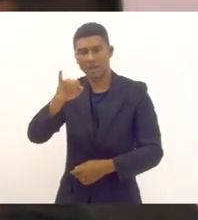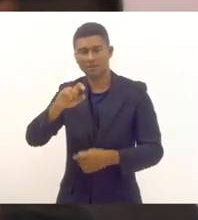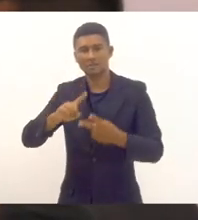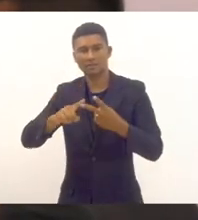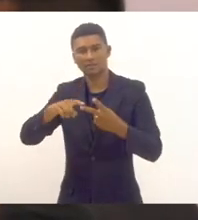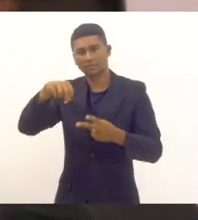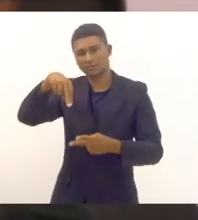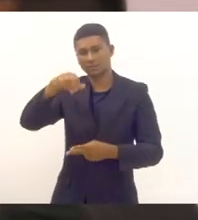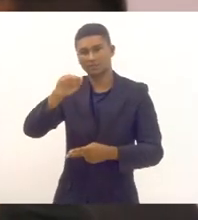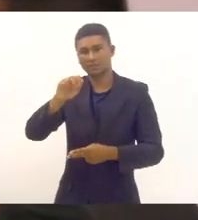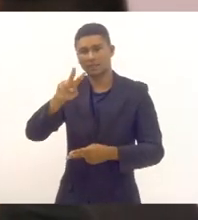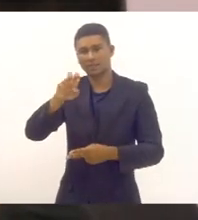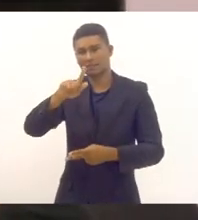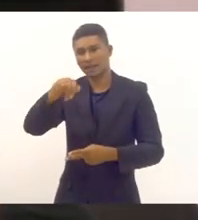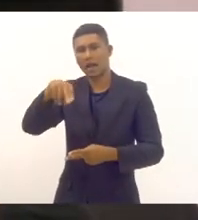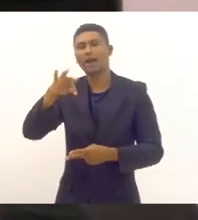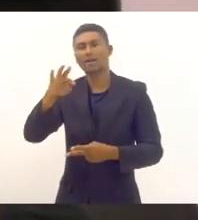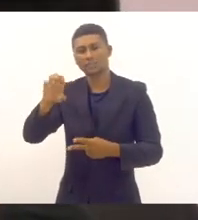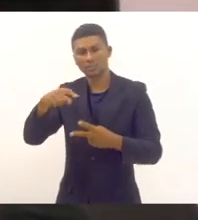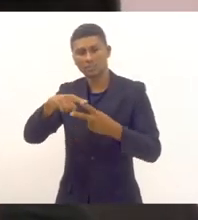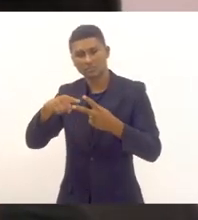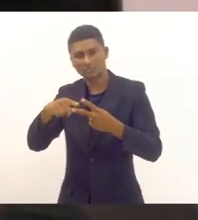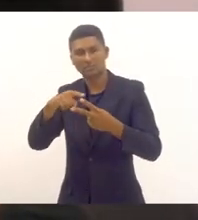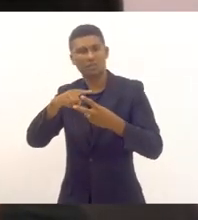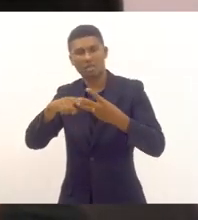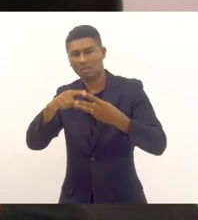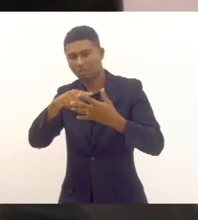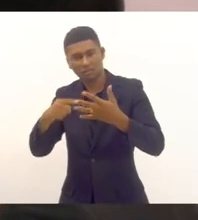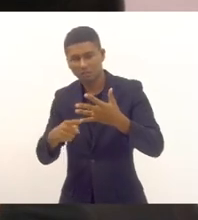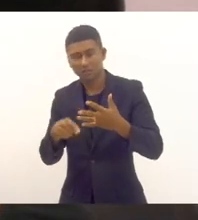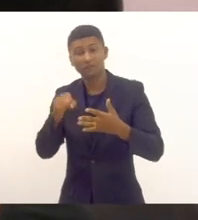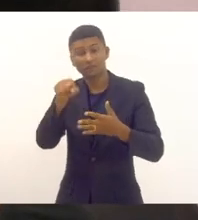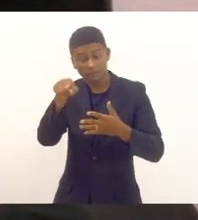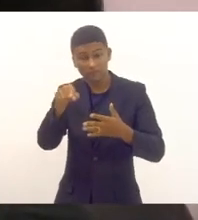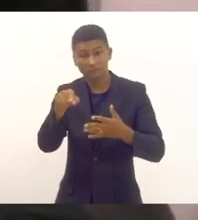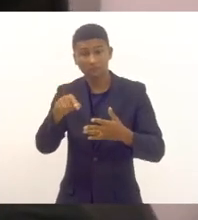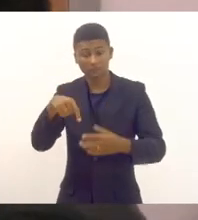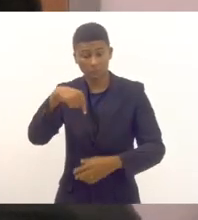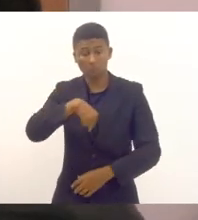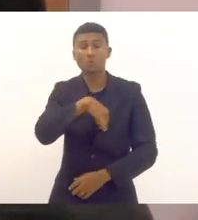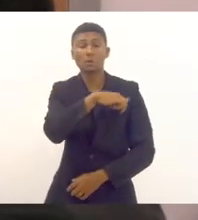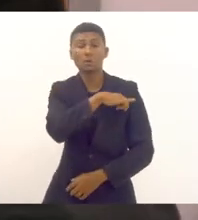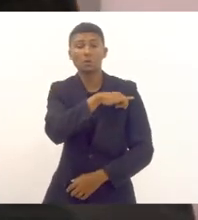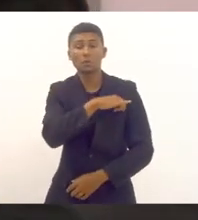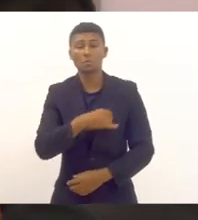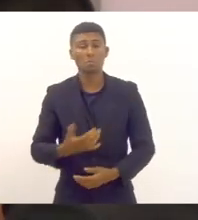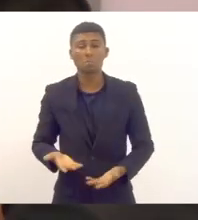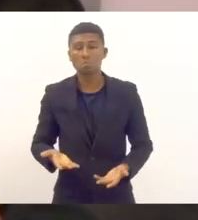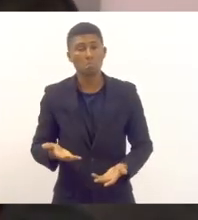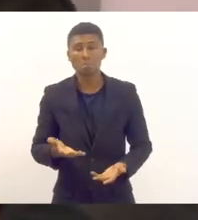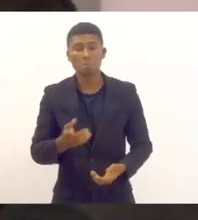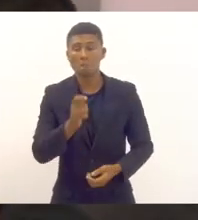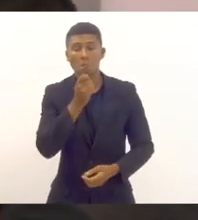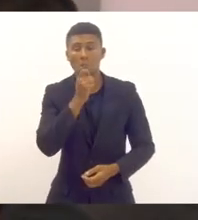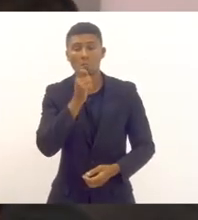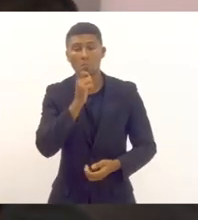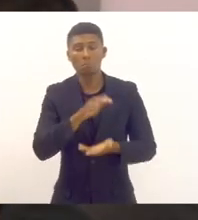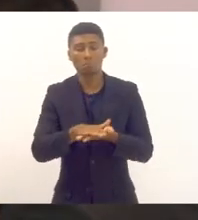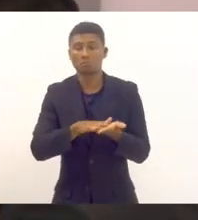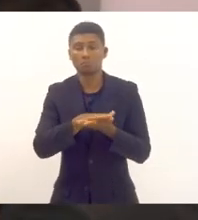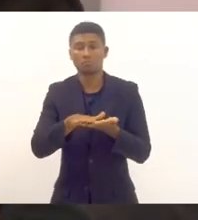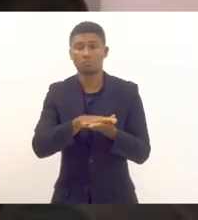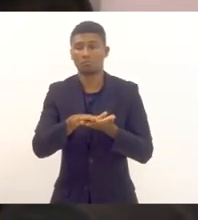Navegantes. E o Rio de Janeiro, a gente, infelizmente, não está fazendo o mesmo trabalho, né?